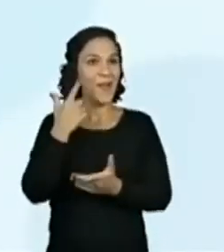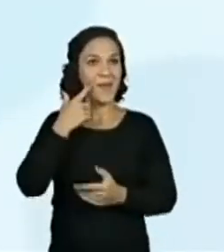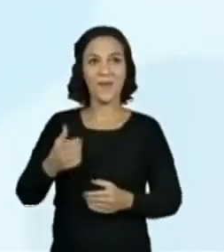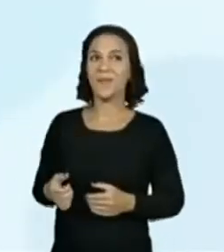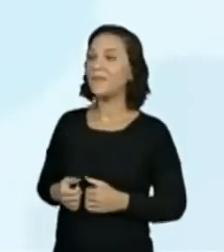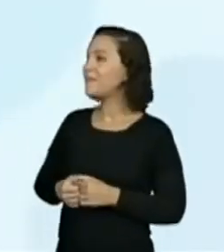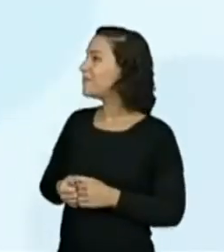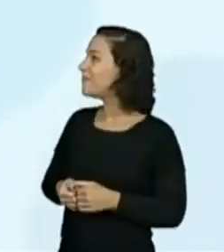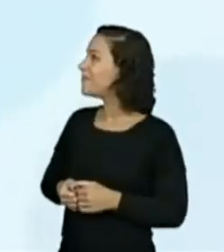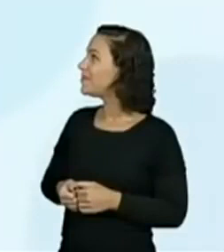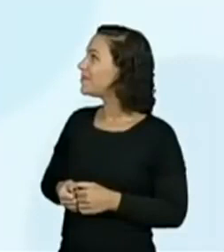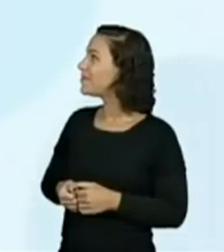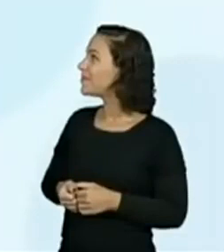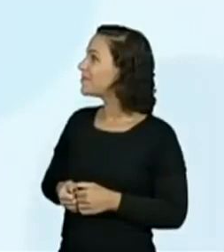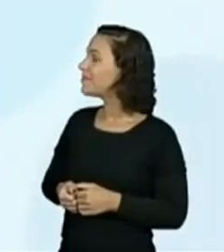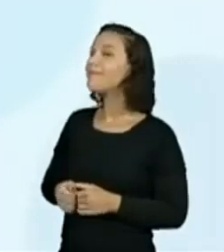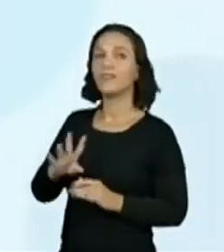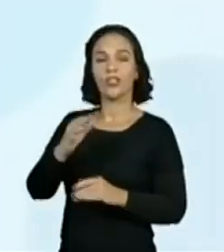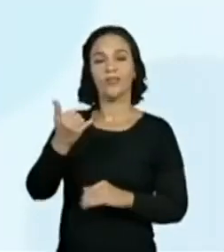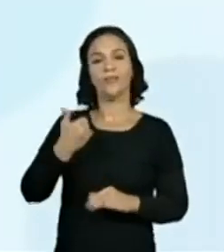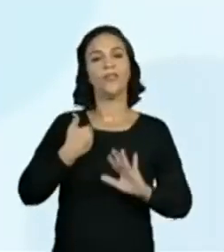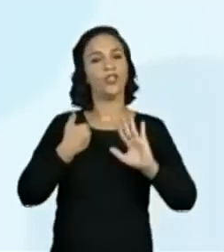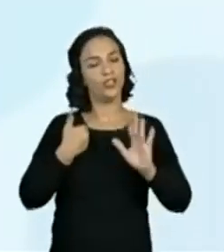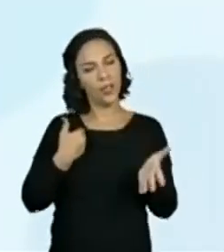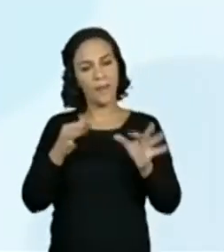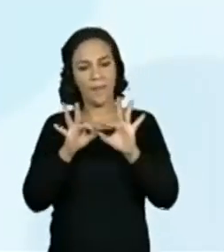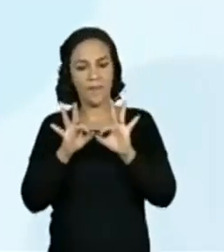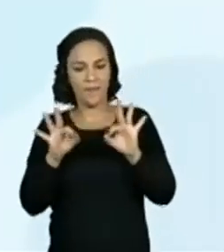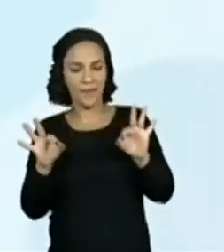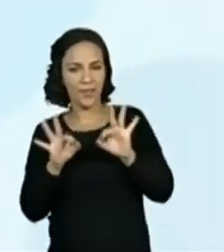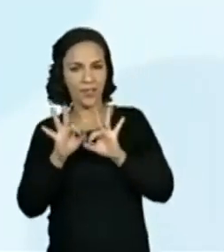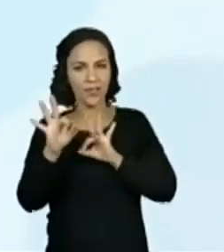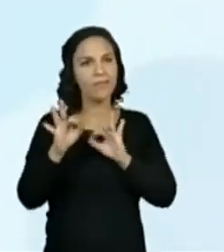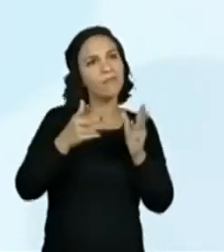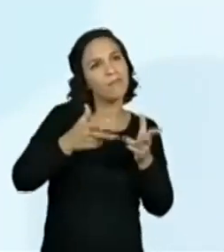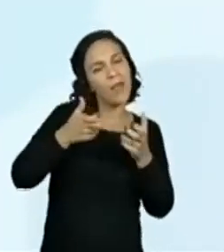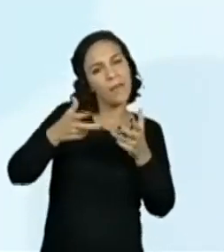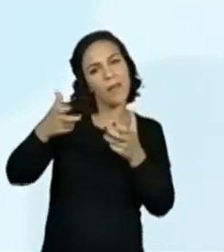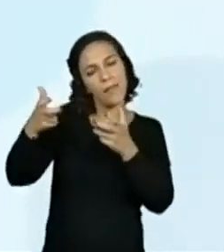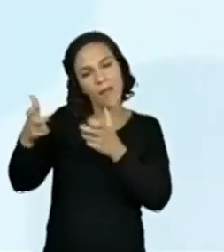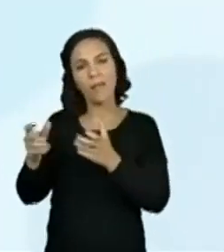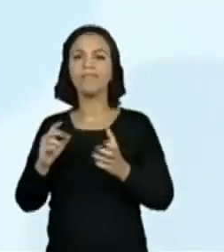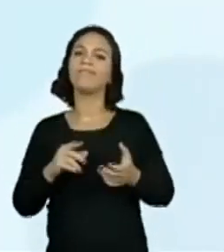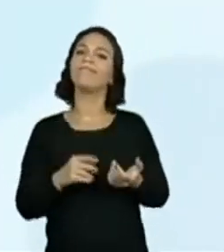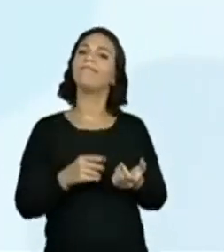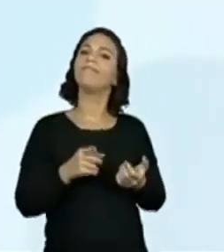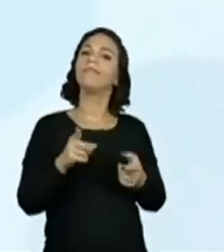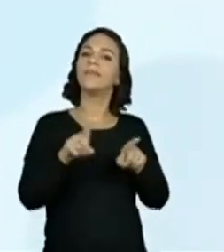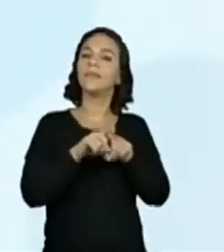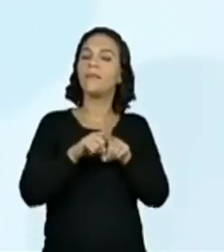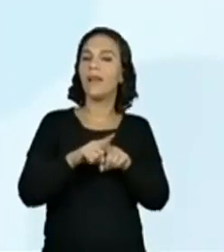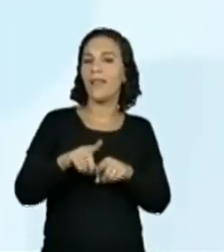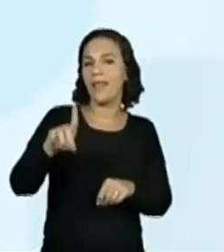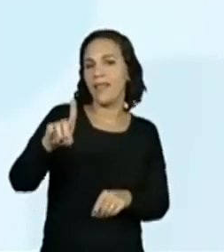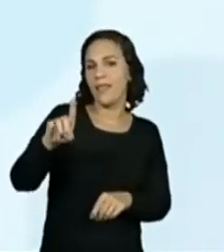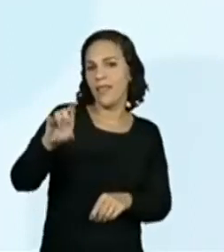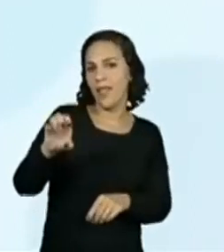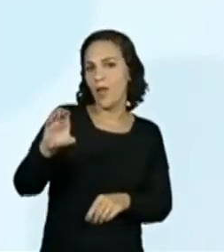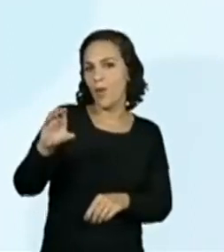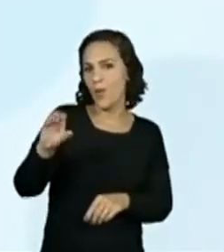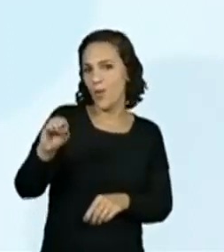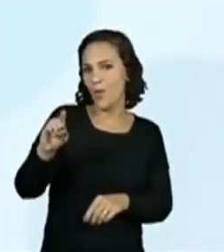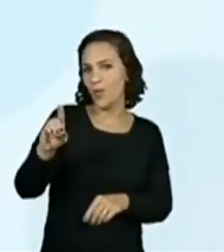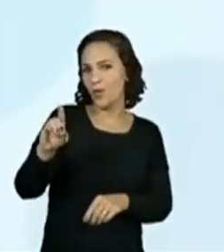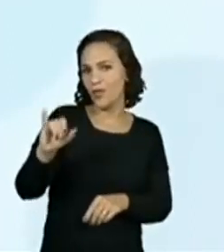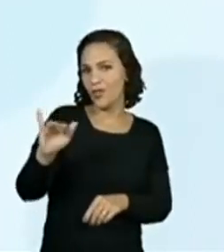que servem os números? Vocês já nos falaram, para medir, O identificar, decodificar. E onde os